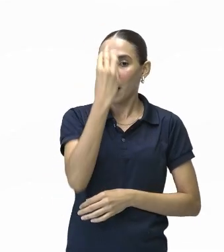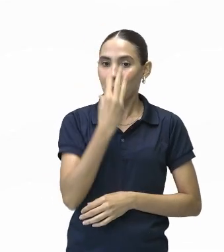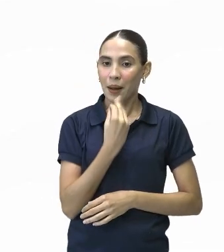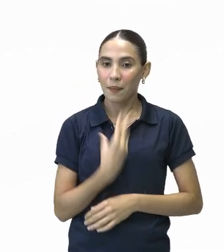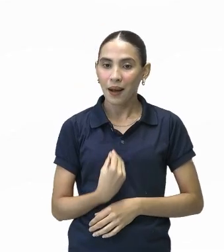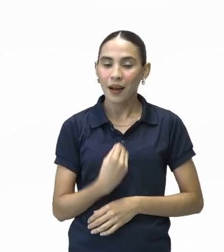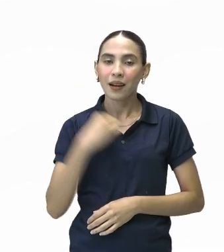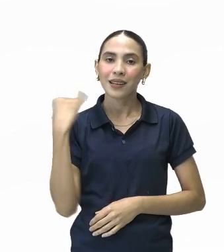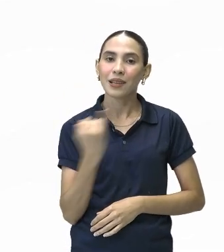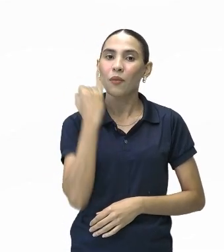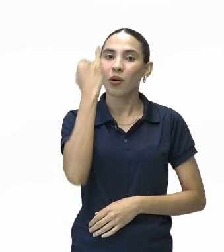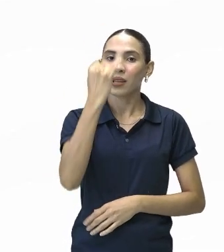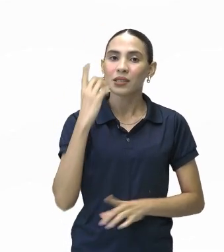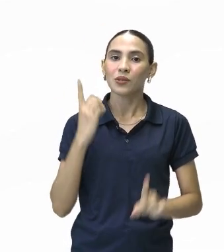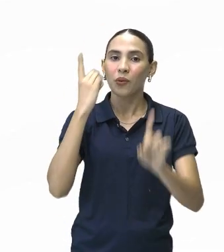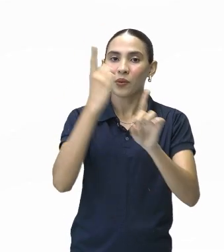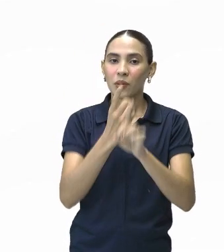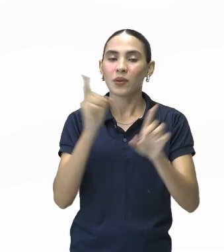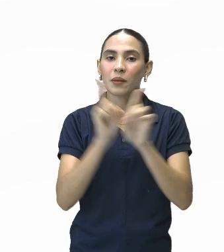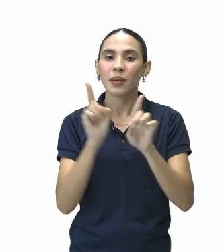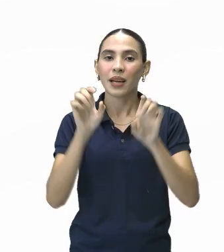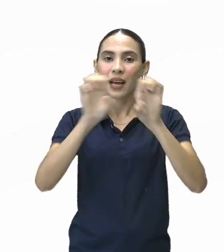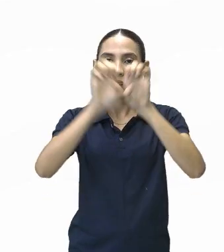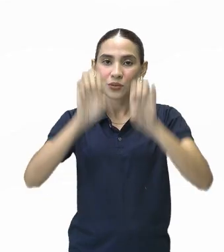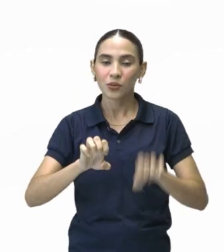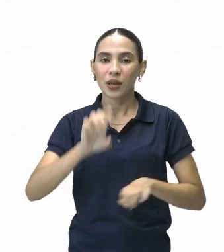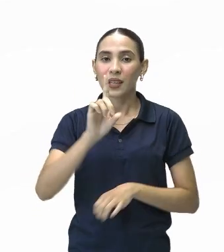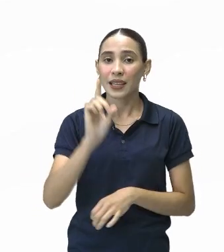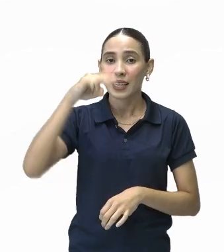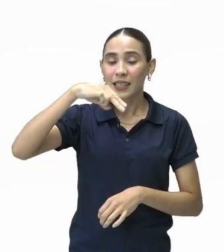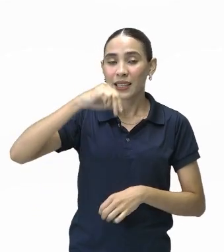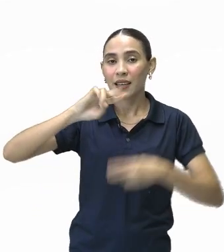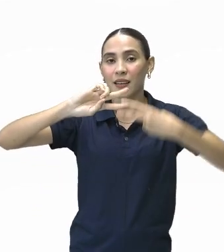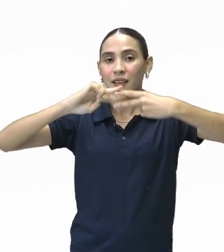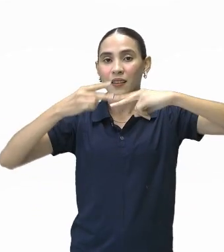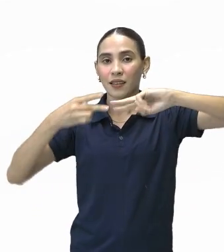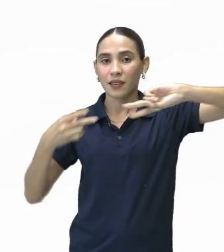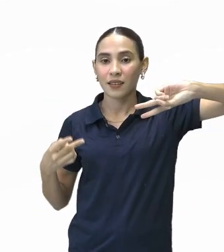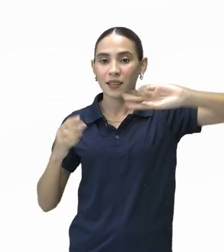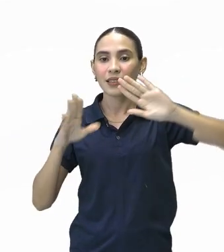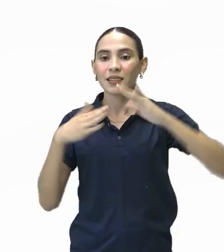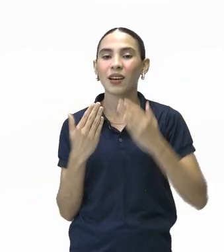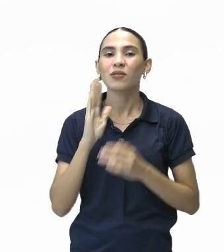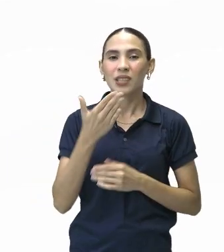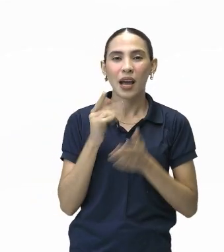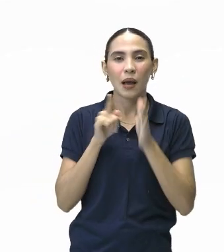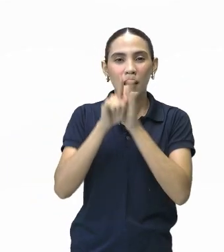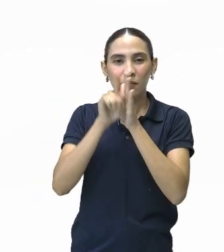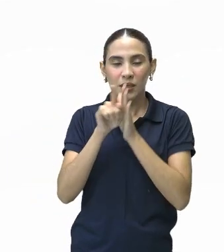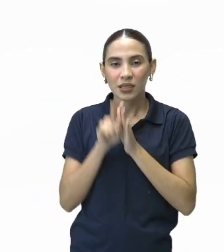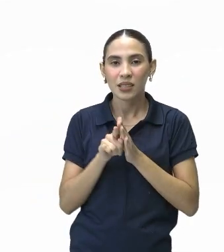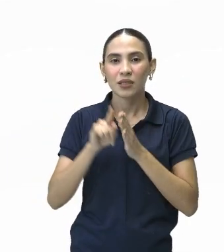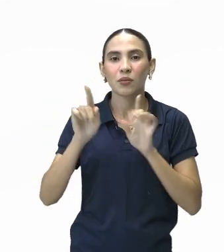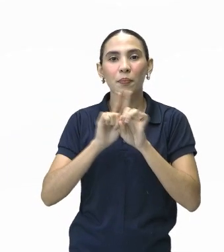foram essenciais para a descoberta da estrutura do DNA. Então, ela já vinha pesquisando antes,